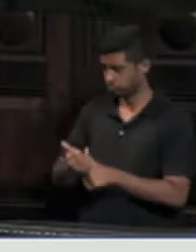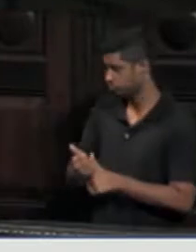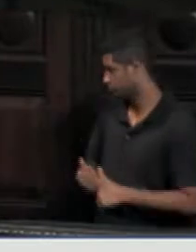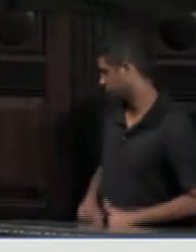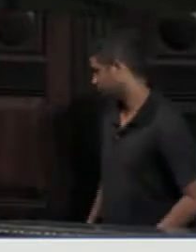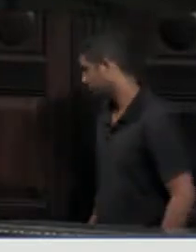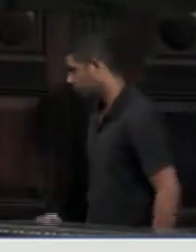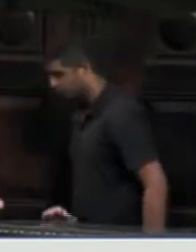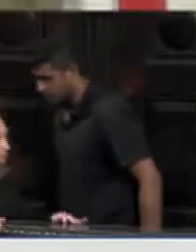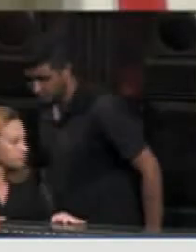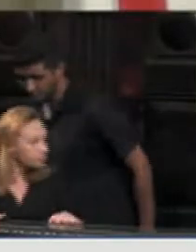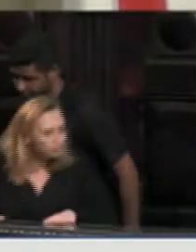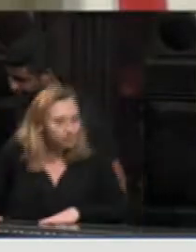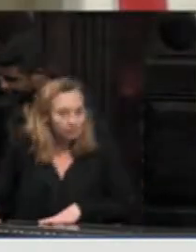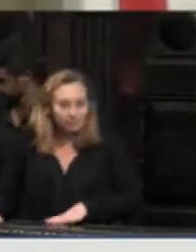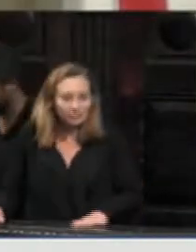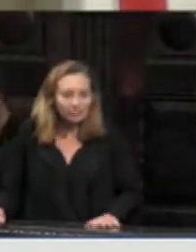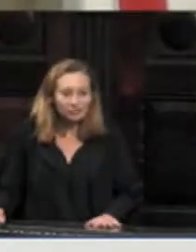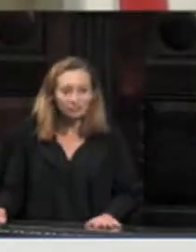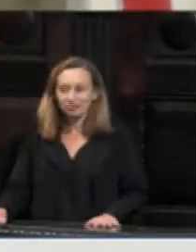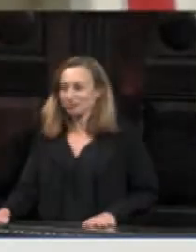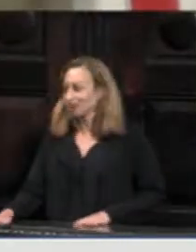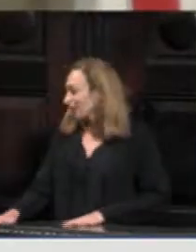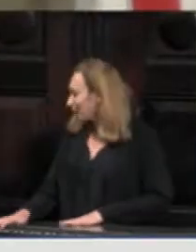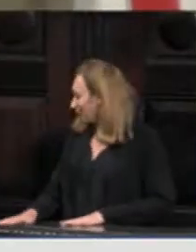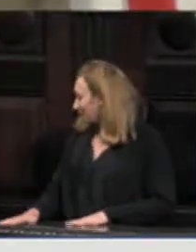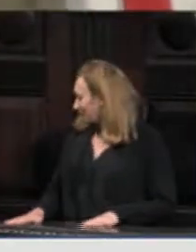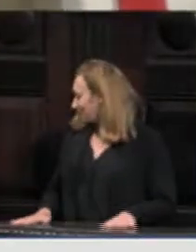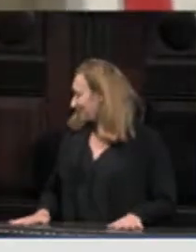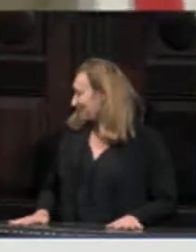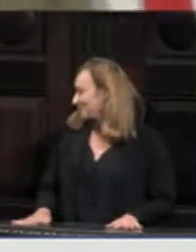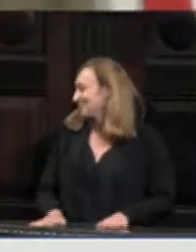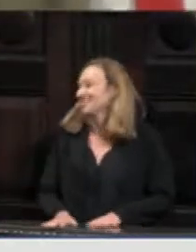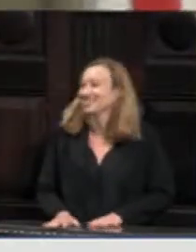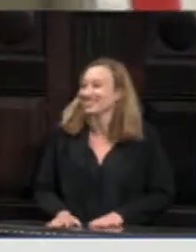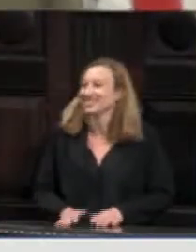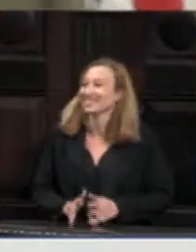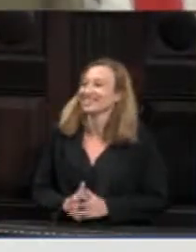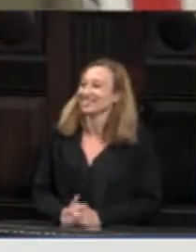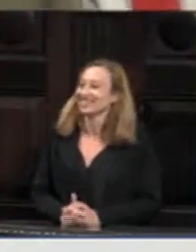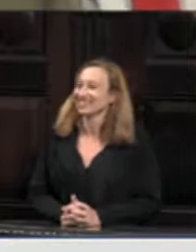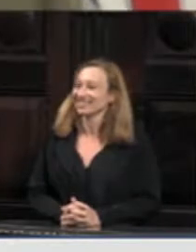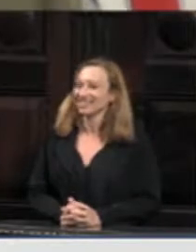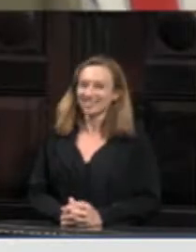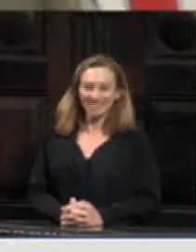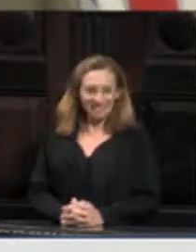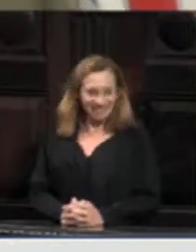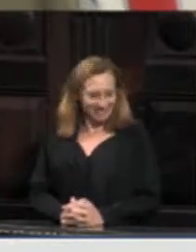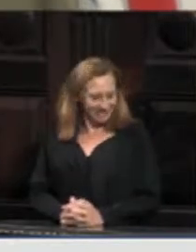só para contribuir com relação à questão que esteja ou não atrapalhando. E aí, está assim, sabe por que está atrapalhando, Zaqueu? Não, sabe por que está